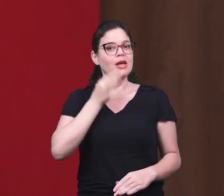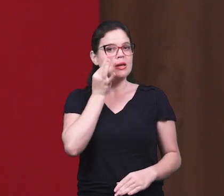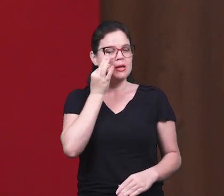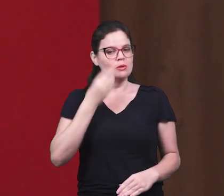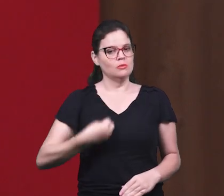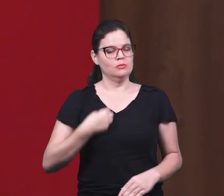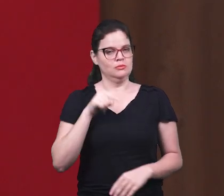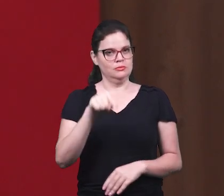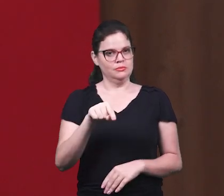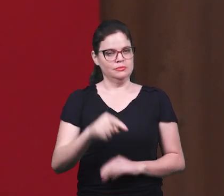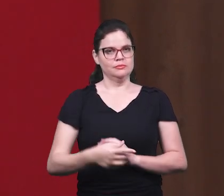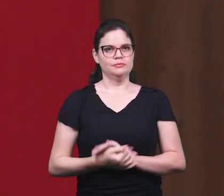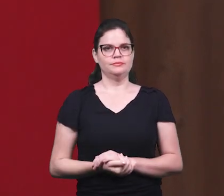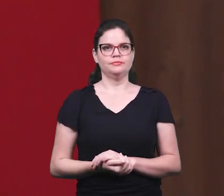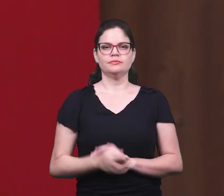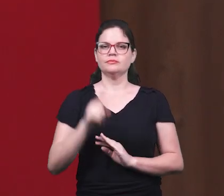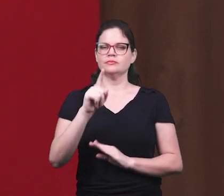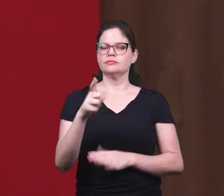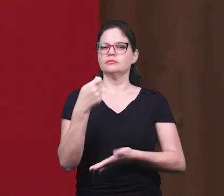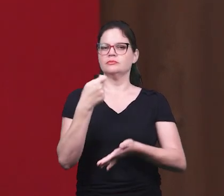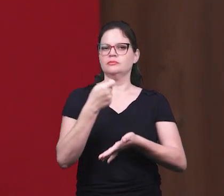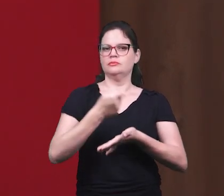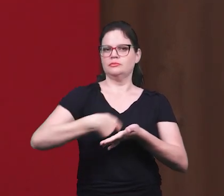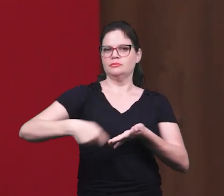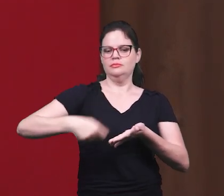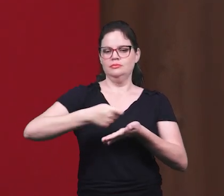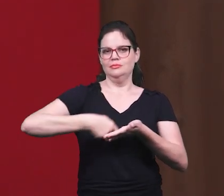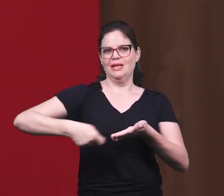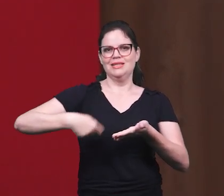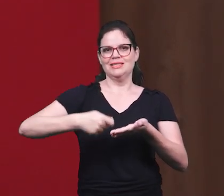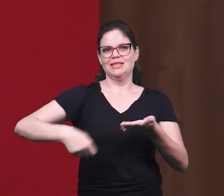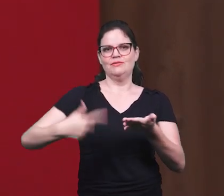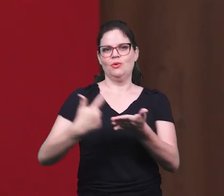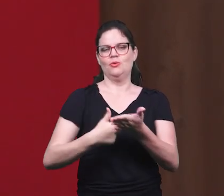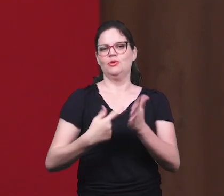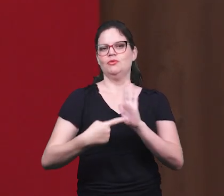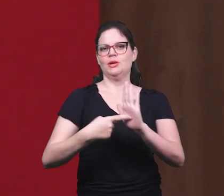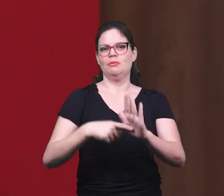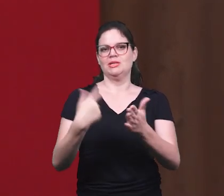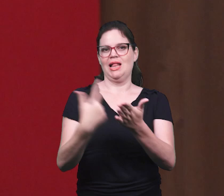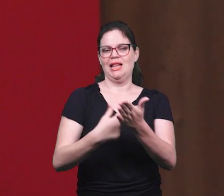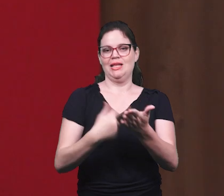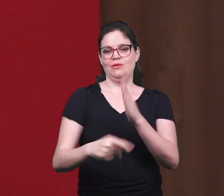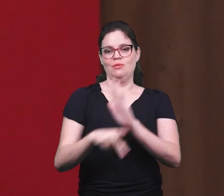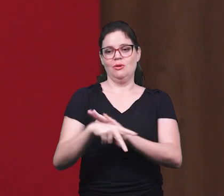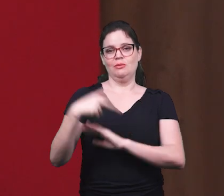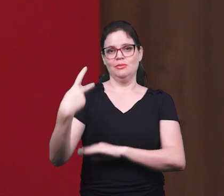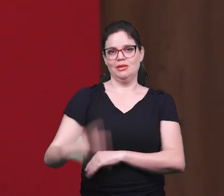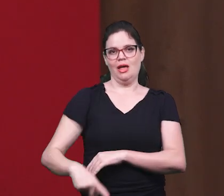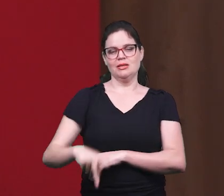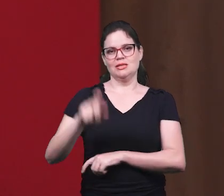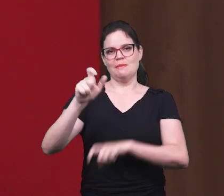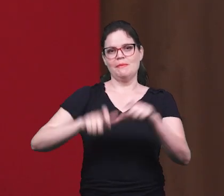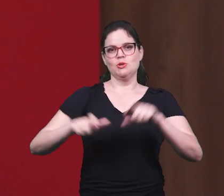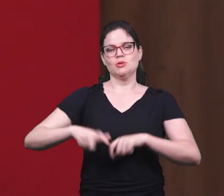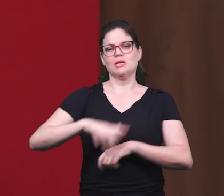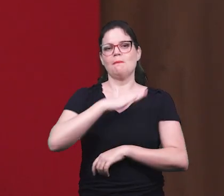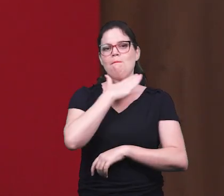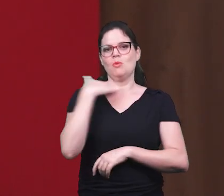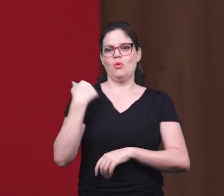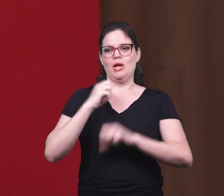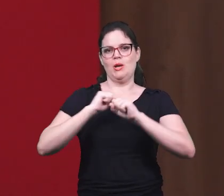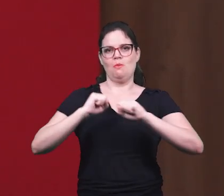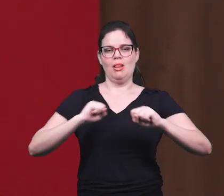reformadores e ele escreveu um livro, o Livro dos Mártires, né? Então, olha só,